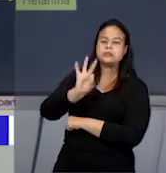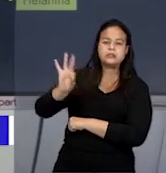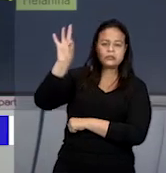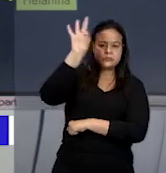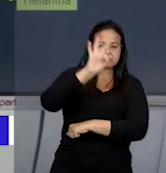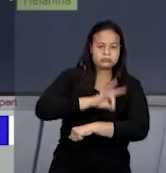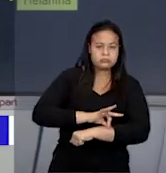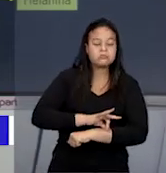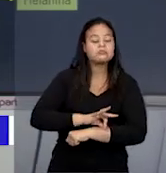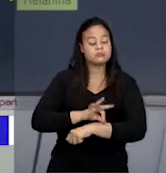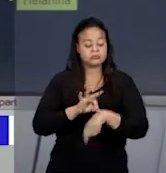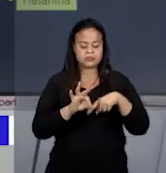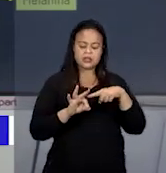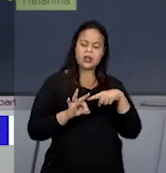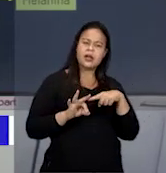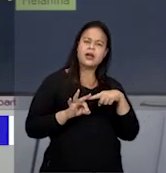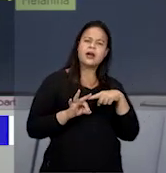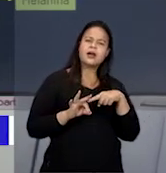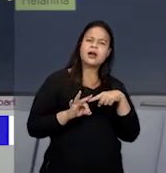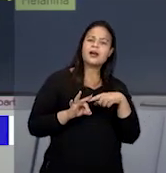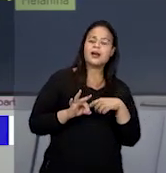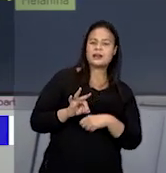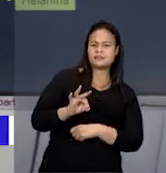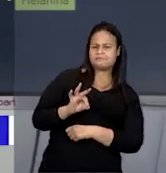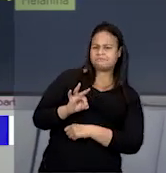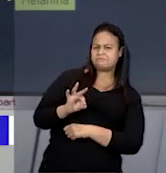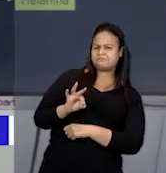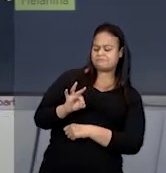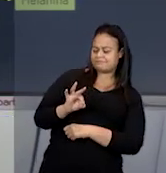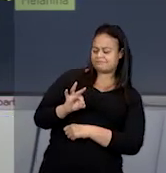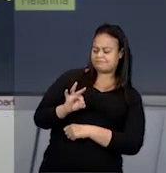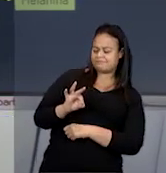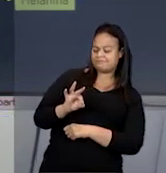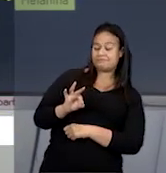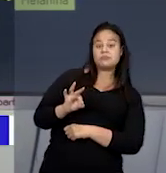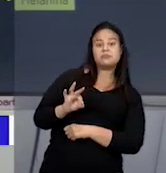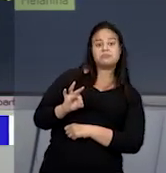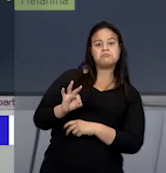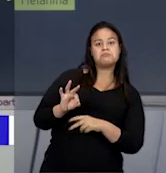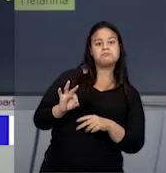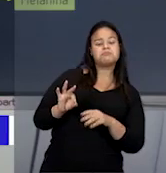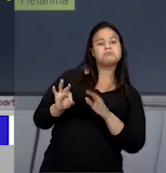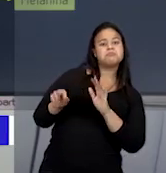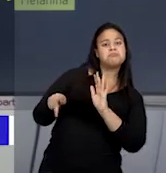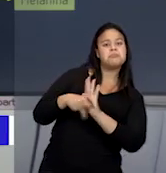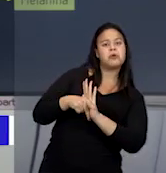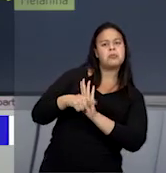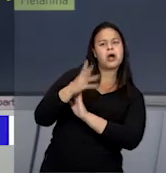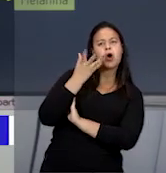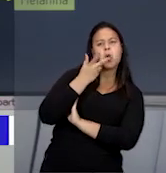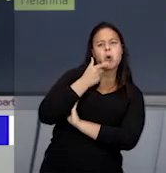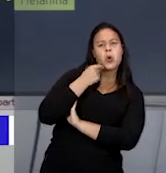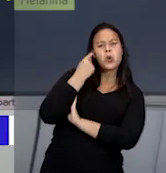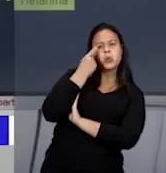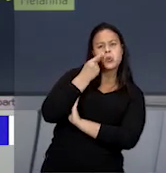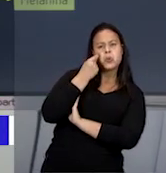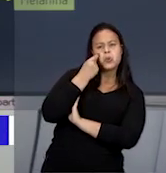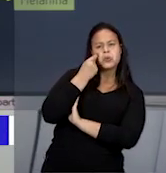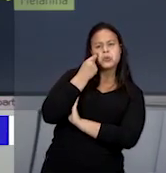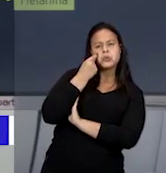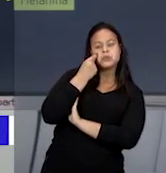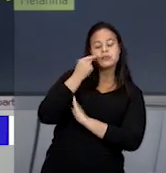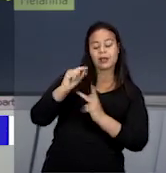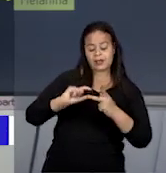tá? É responsável para determinar aquela cor do olho, mais aí de 100 genes aí